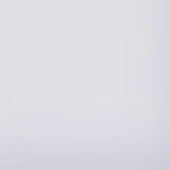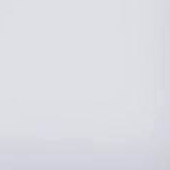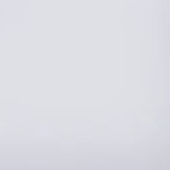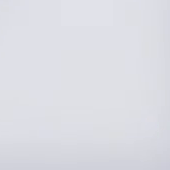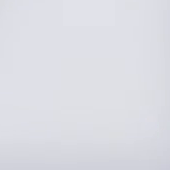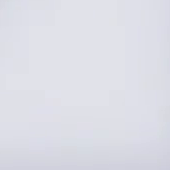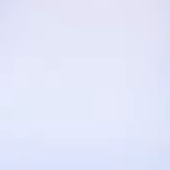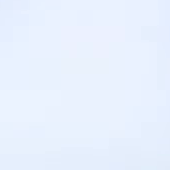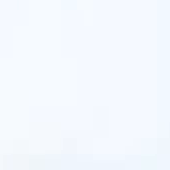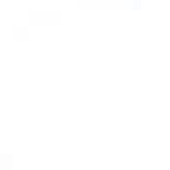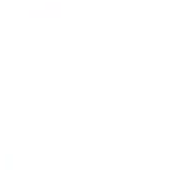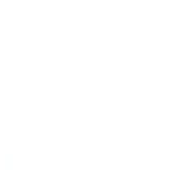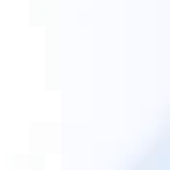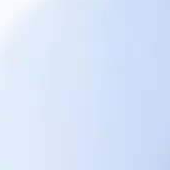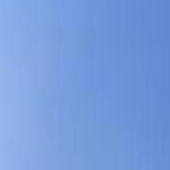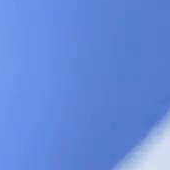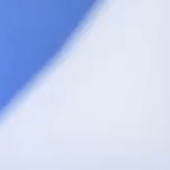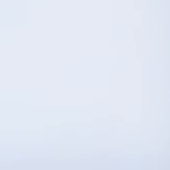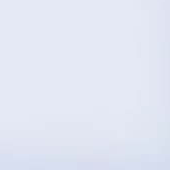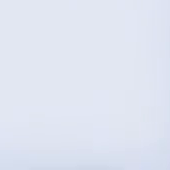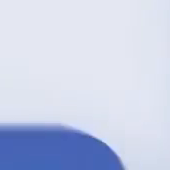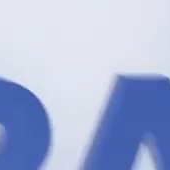E aí